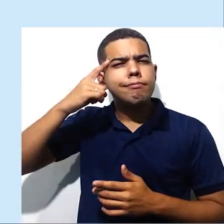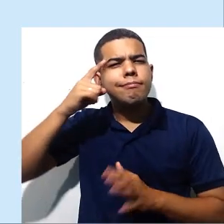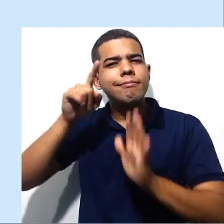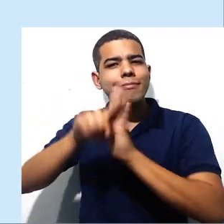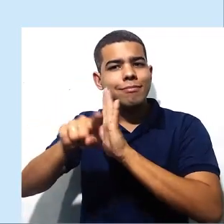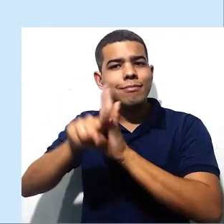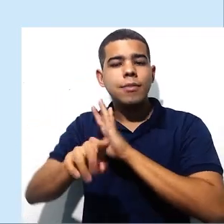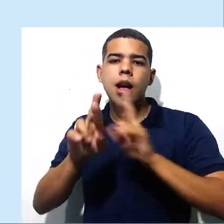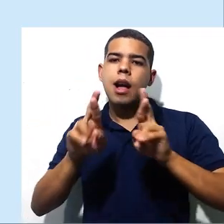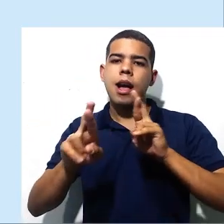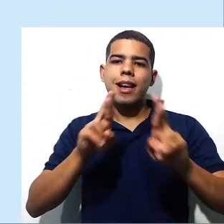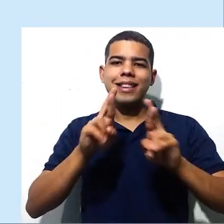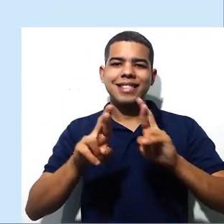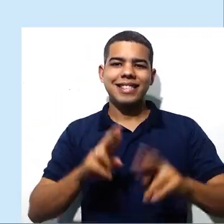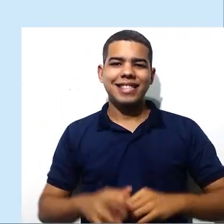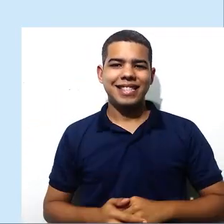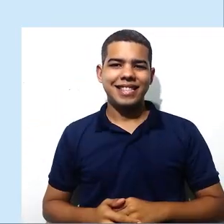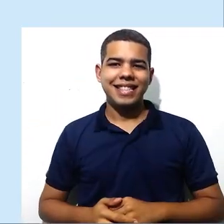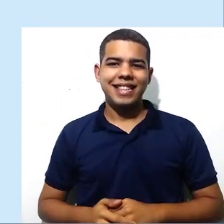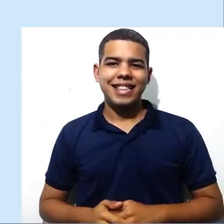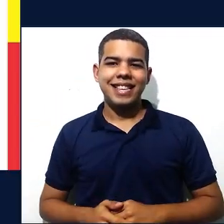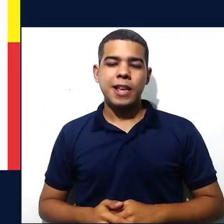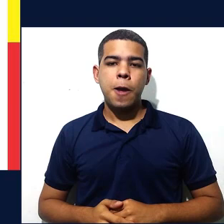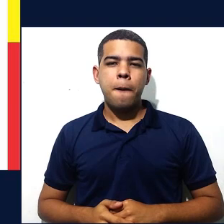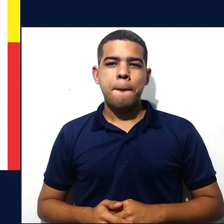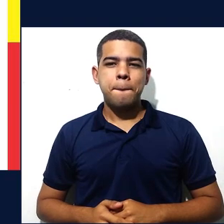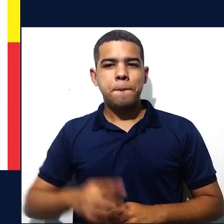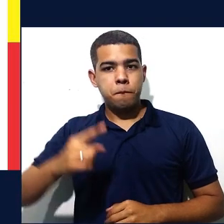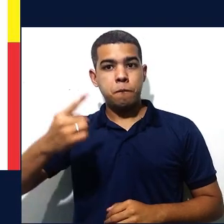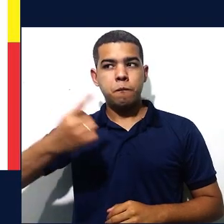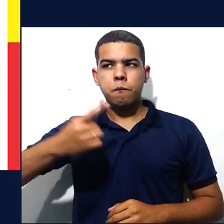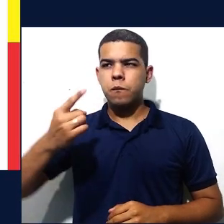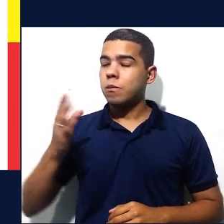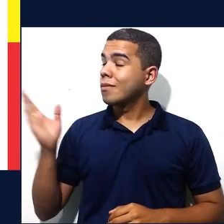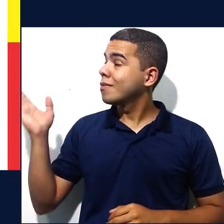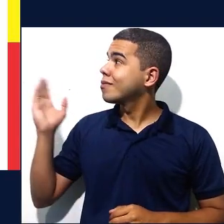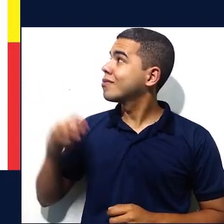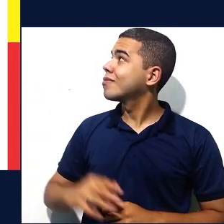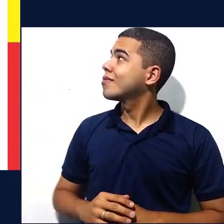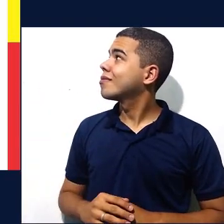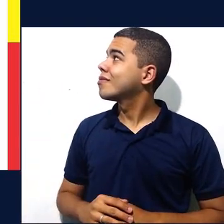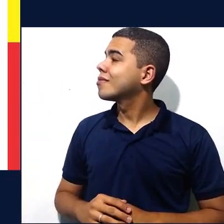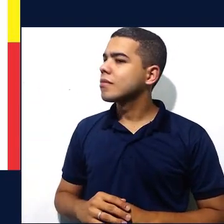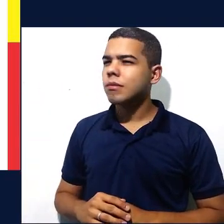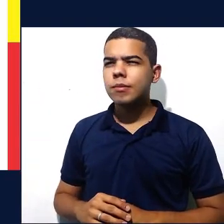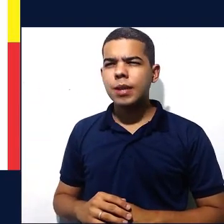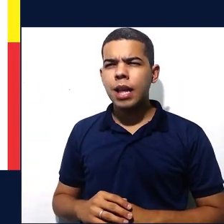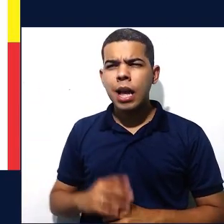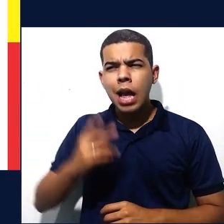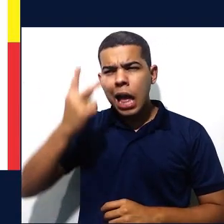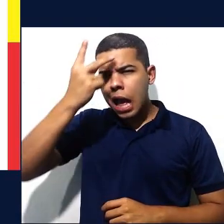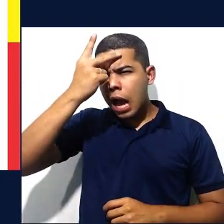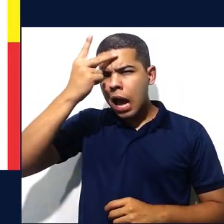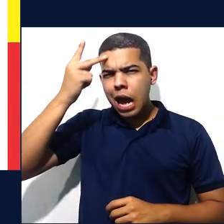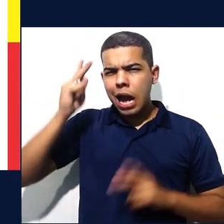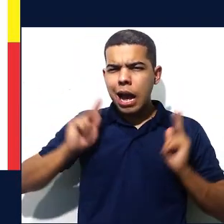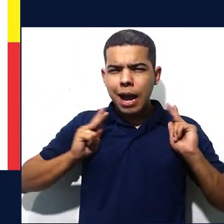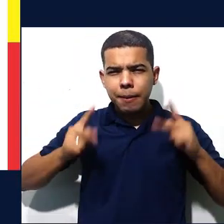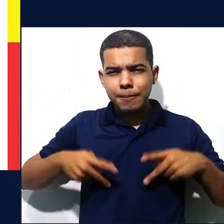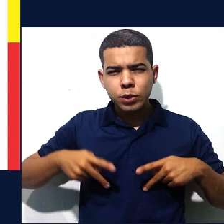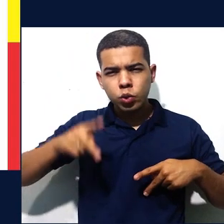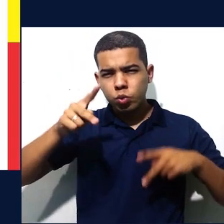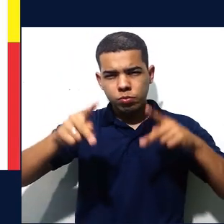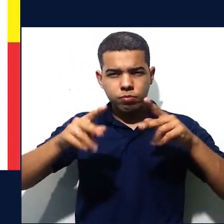telinha para responder a primeira questão. A humanidade, após a Revolução Industrial,